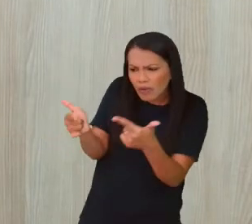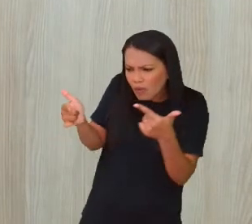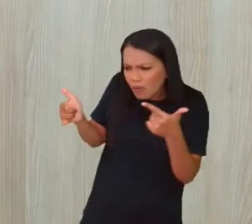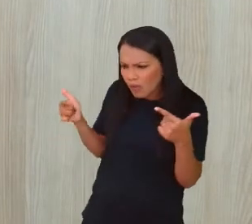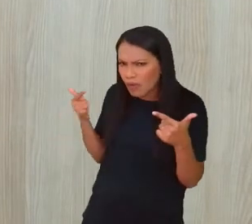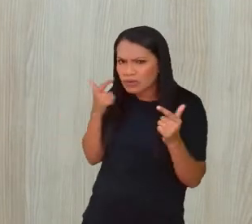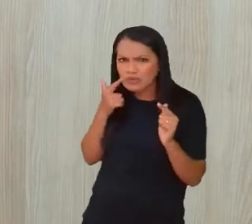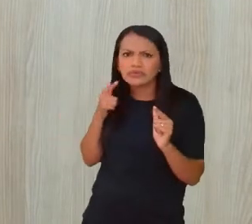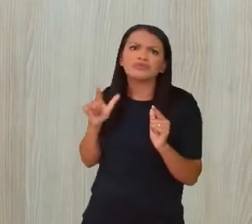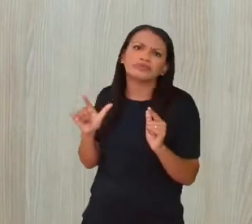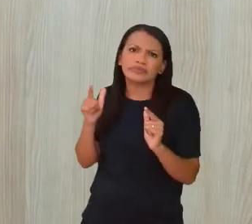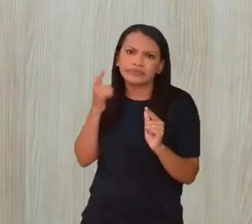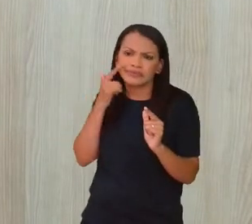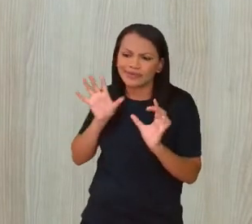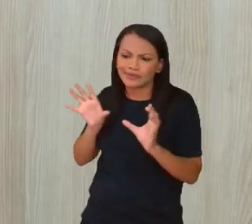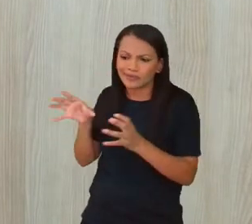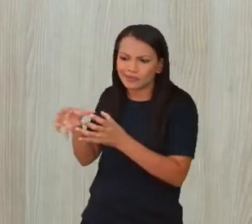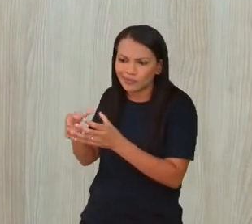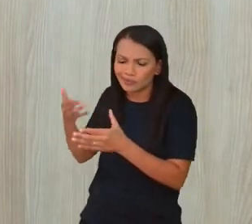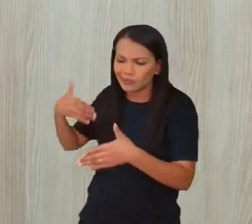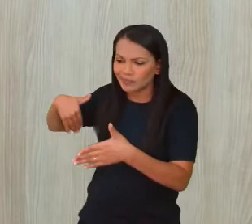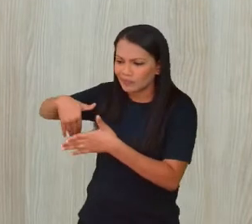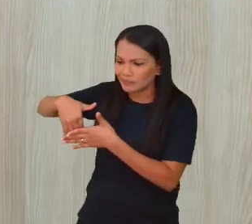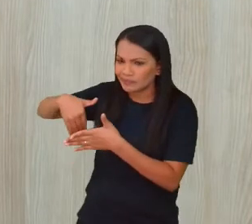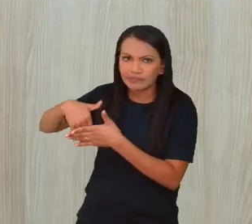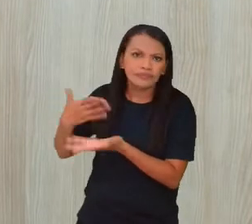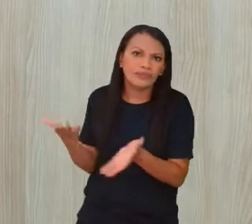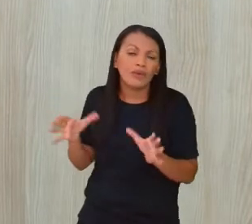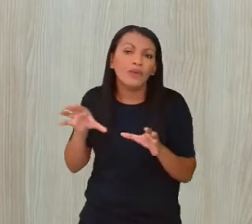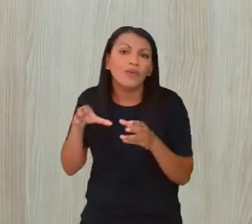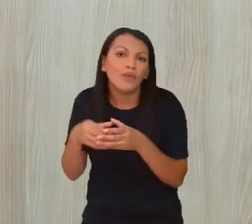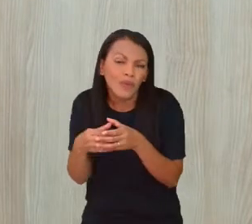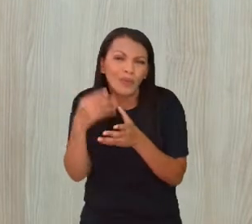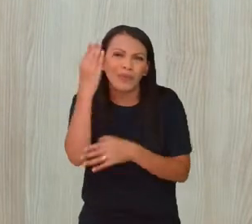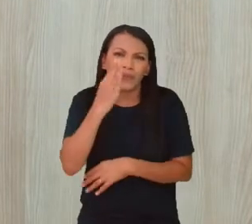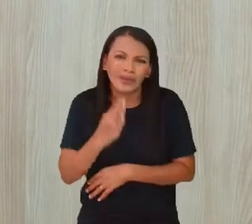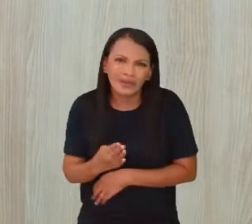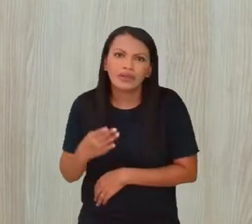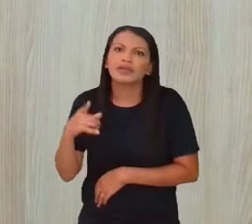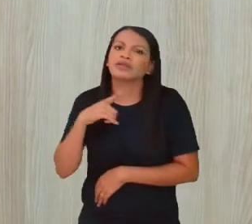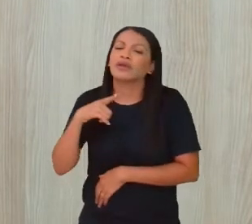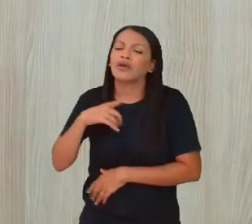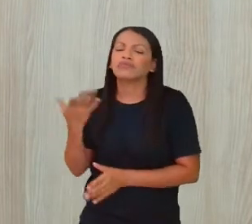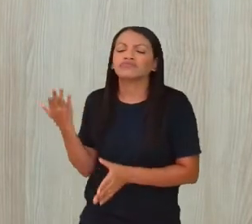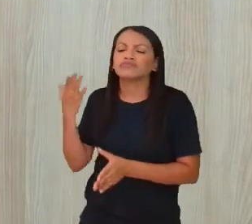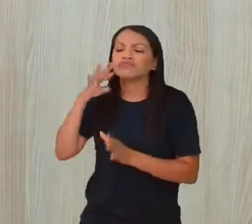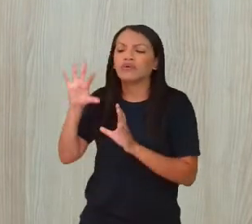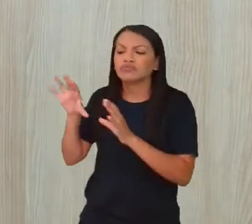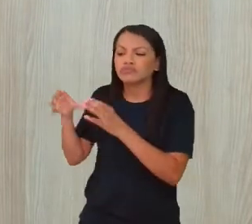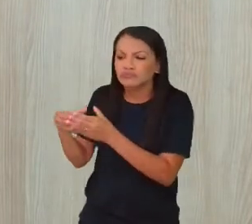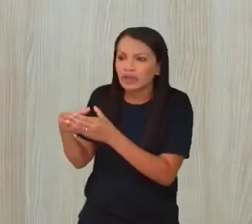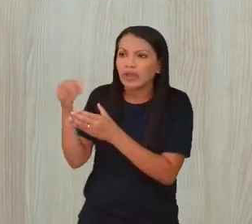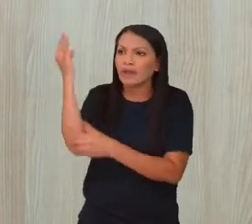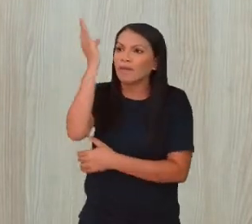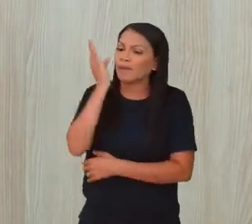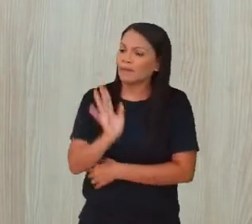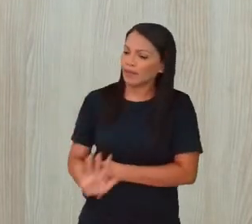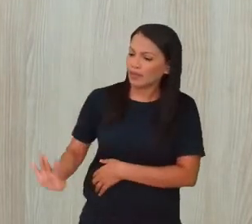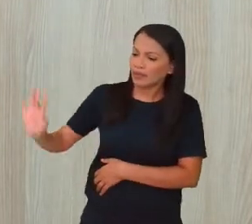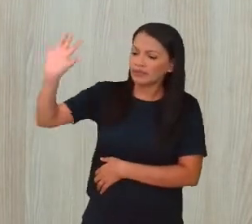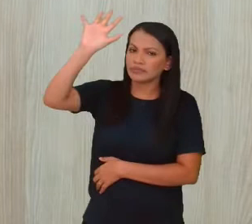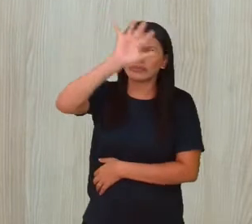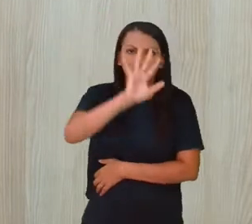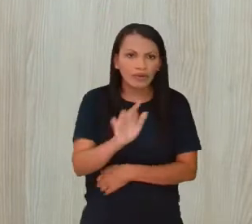outras seleções, não só seleção brasileira, né, mas os times do Brasil e do mundo inteiro, né, fazem